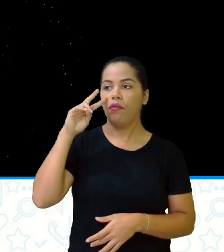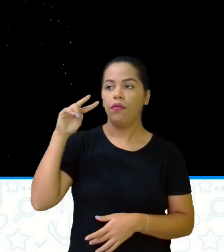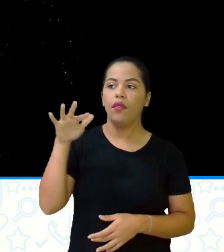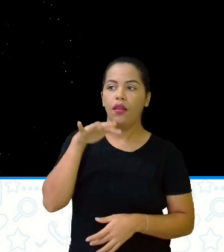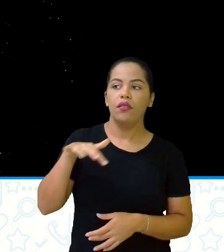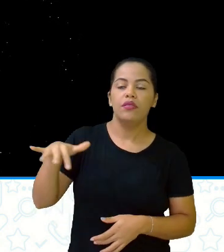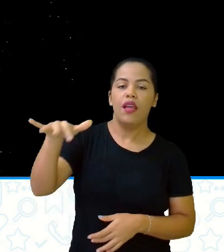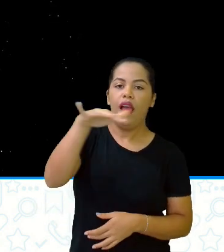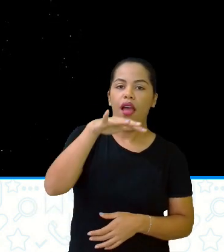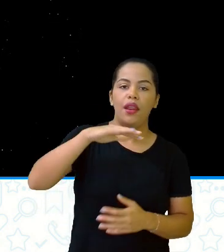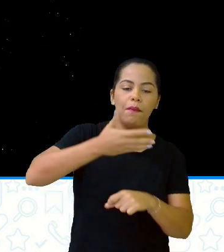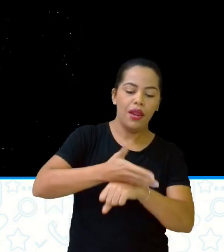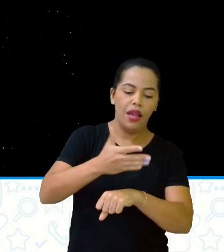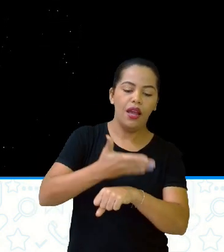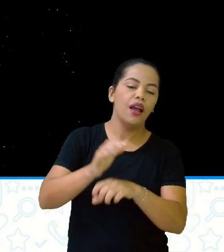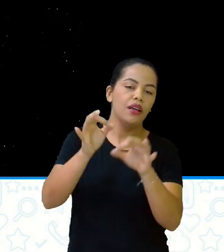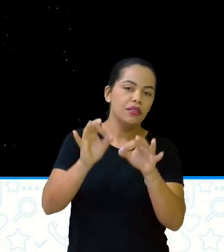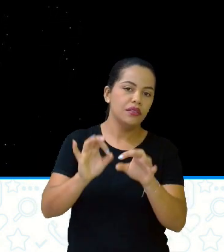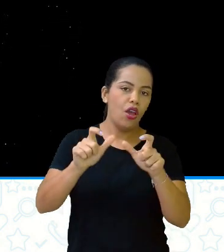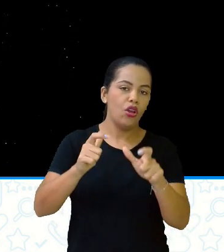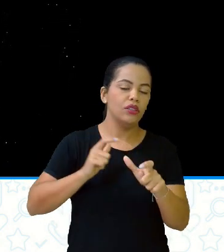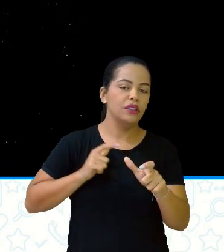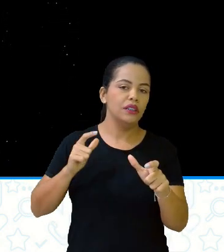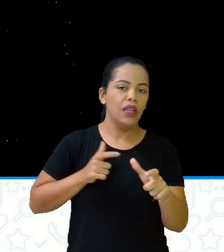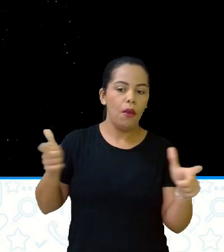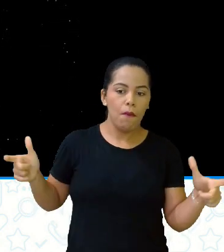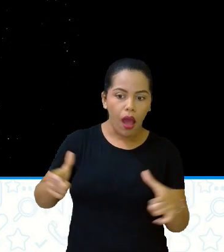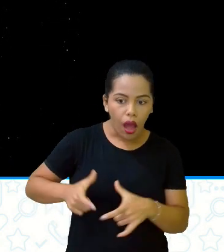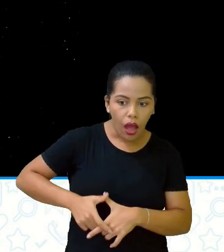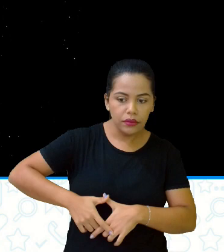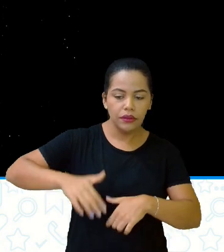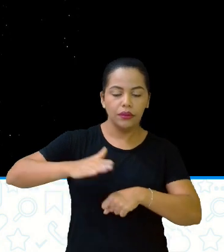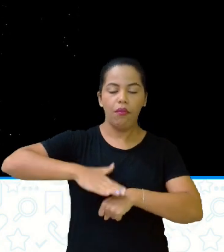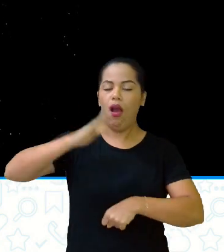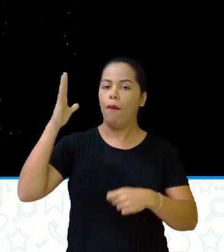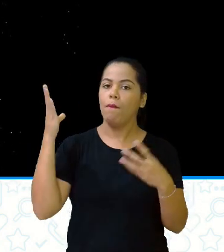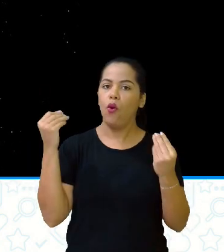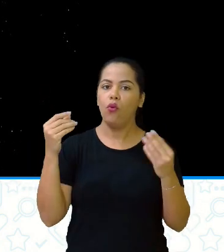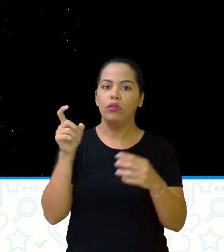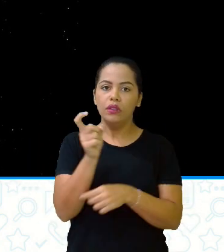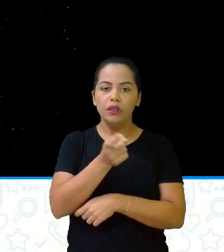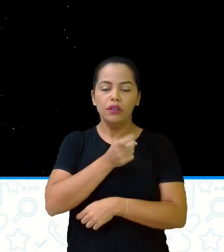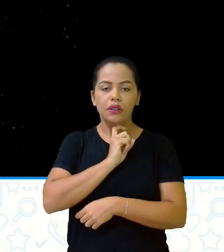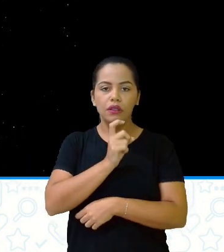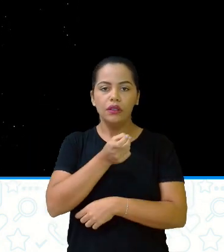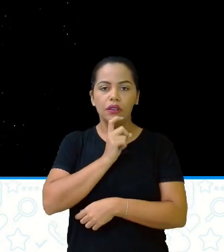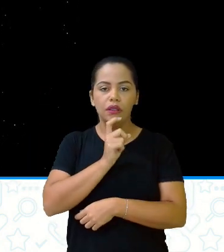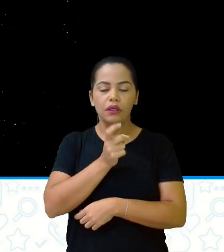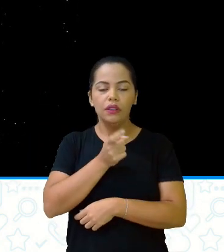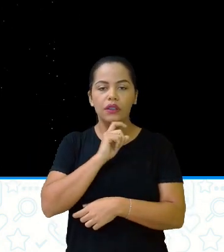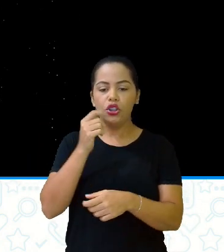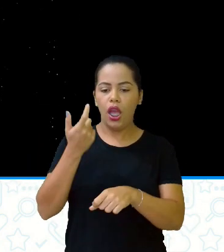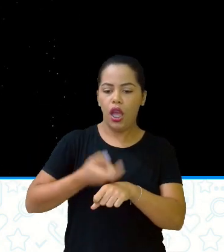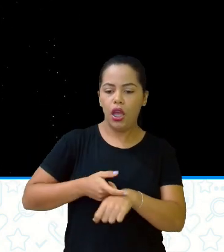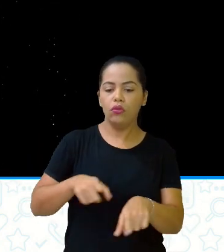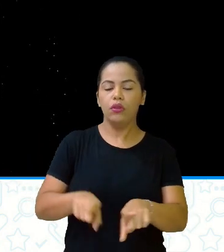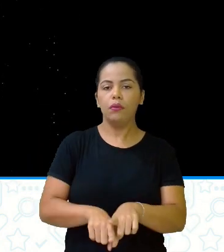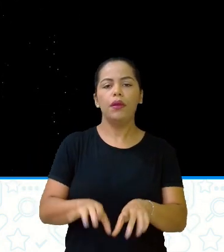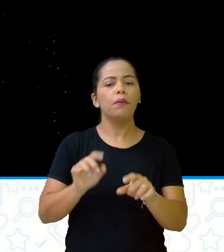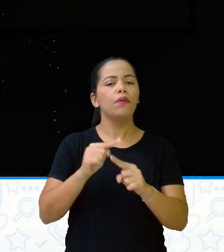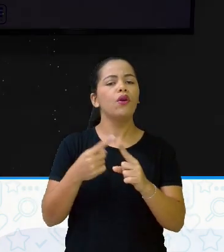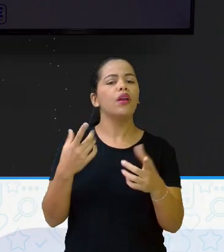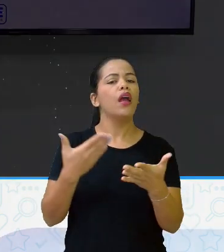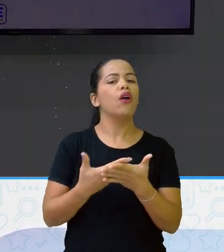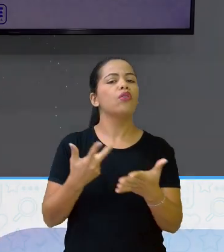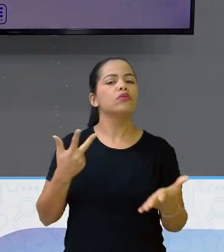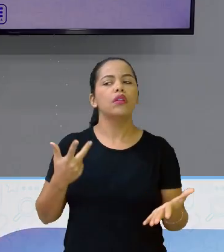branca, que é justamente onde tem a maior concentração de gelo, ali naquela região. Por que acontece esse gelo lá? Será que